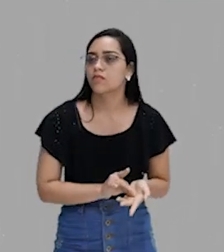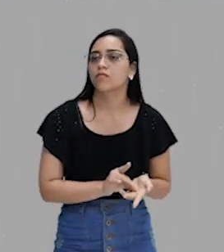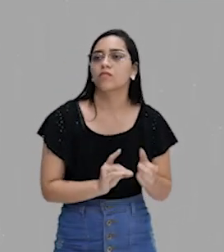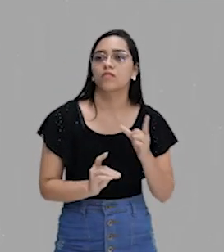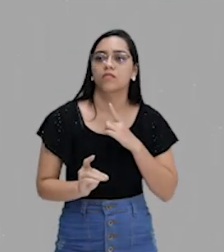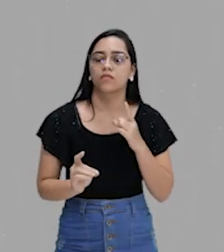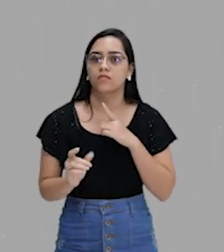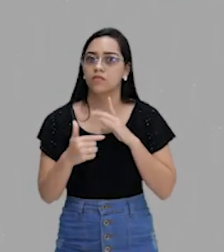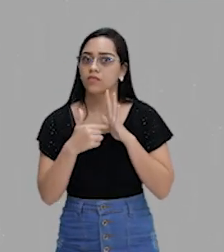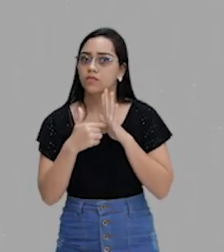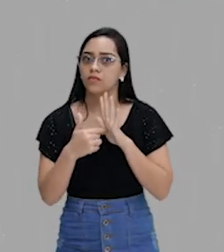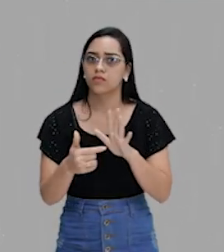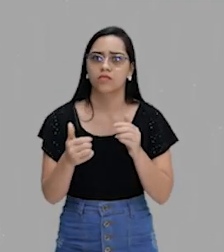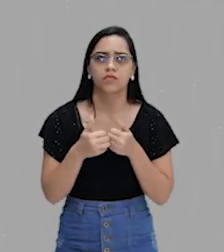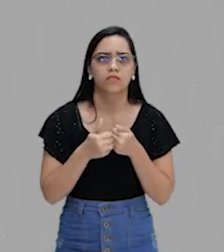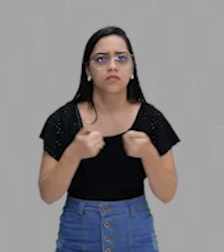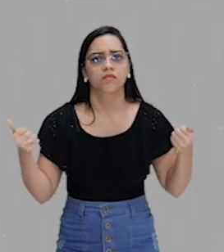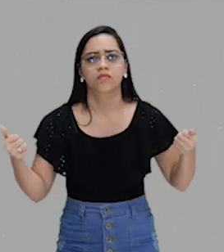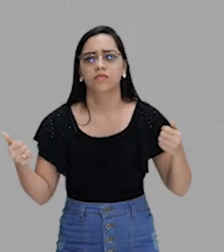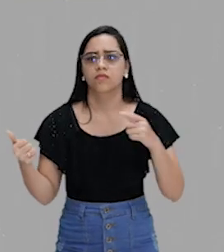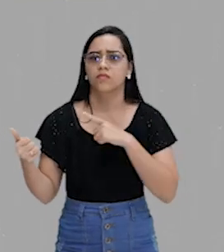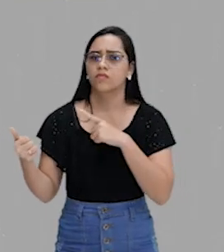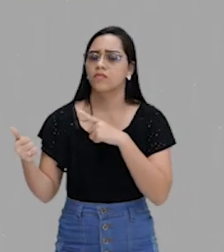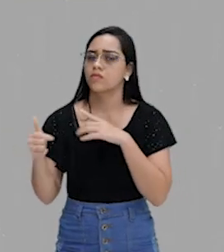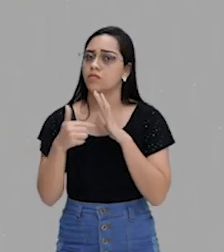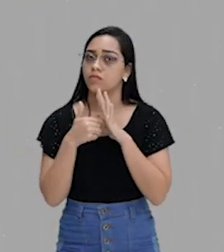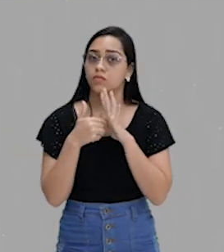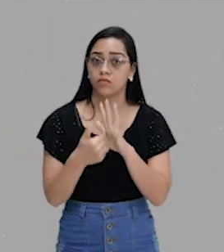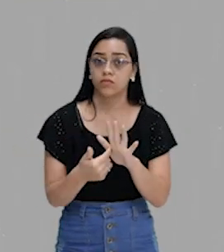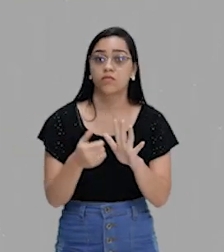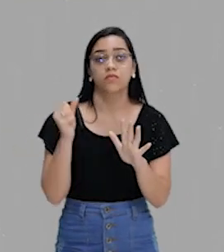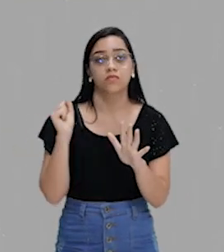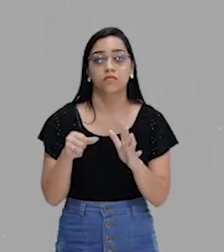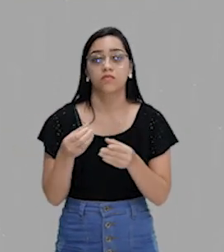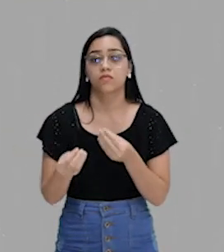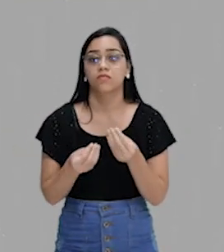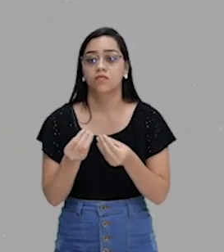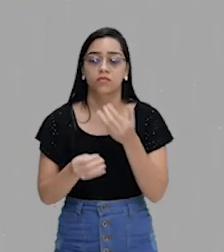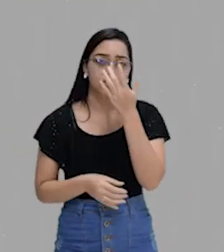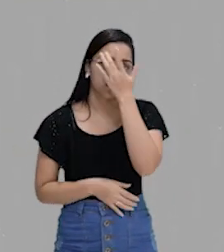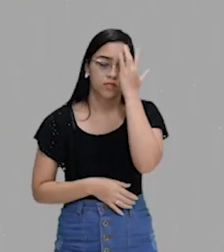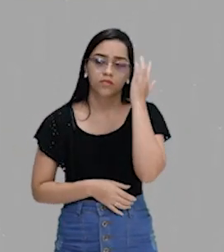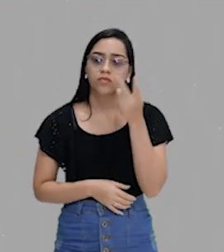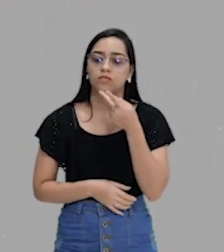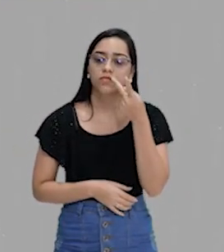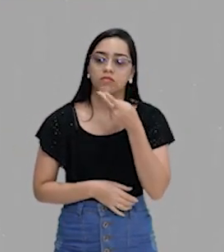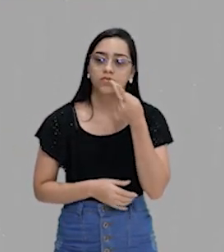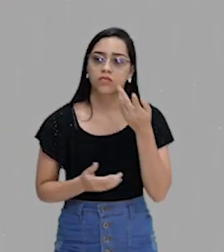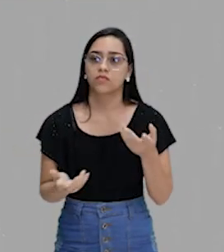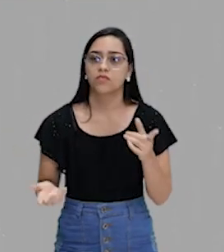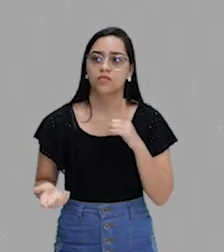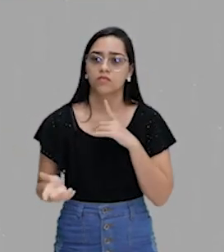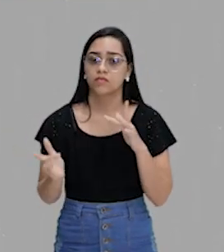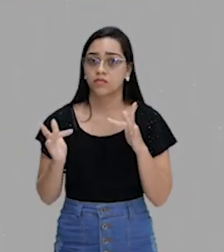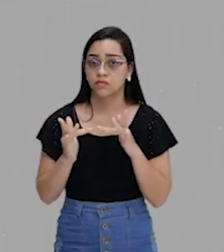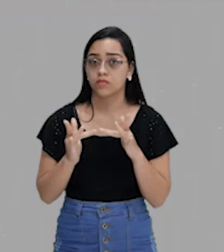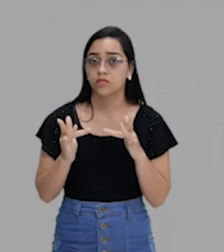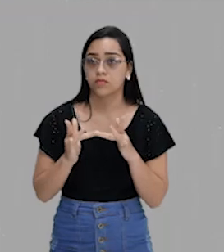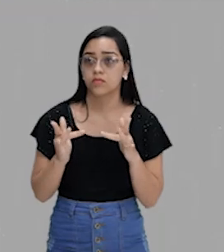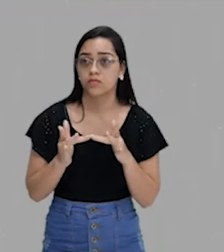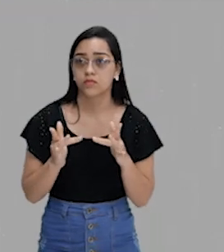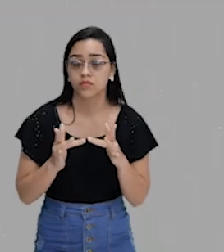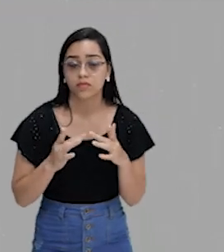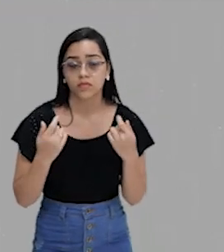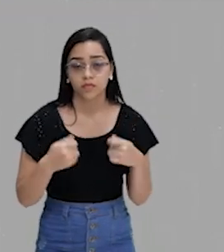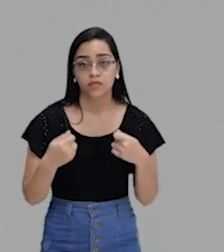o escancarar, é o mostrar, é como as pessoas dizem, a intimidade, coisa que